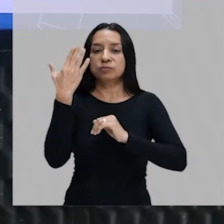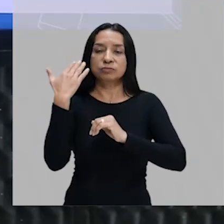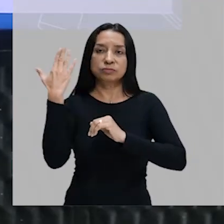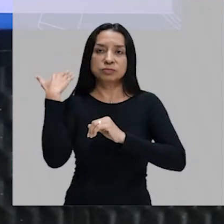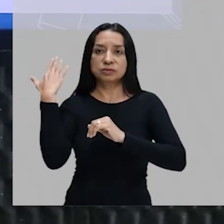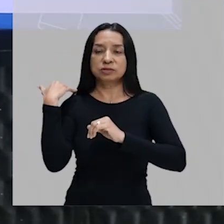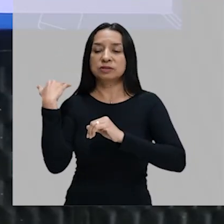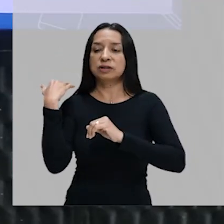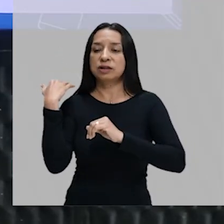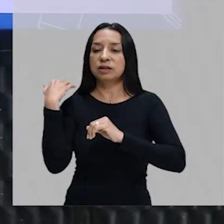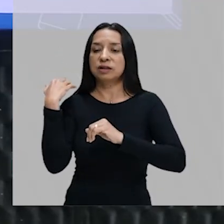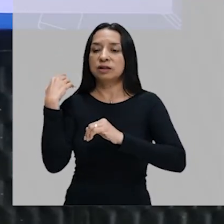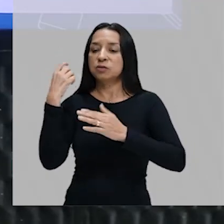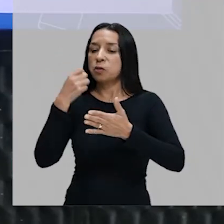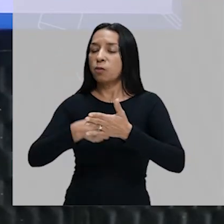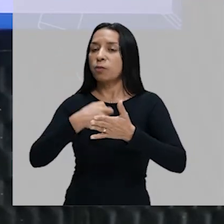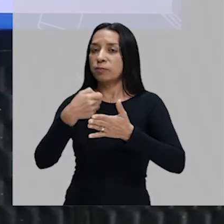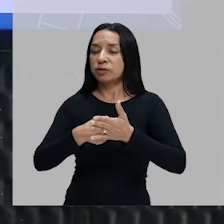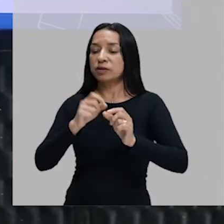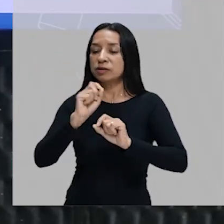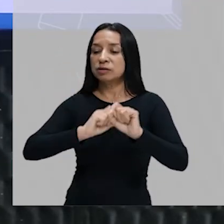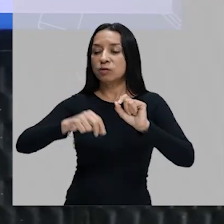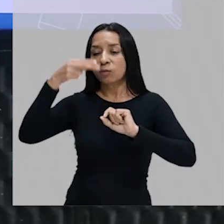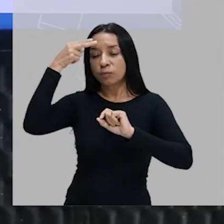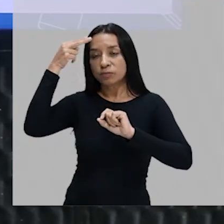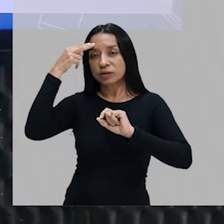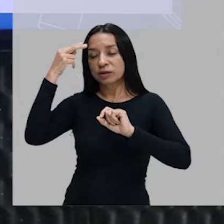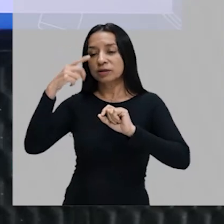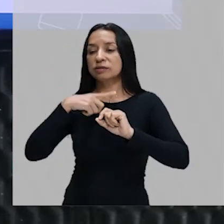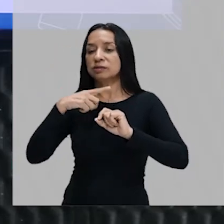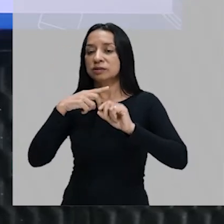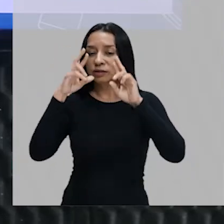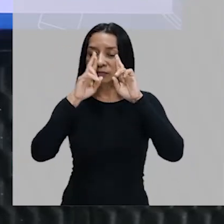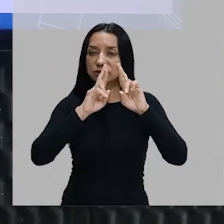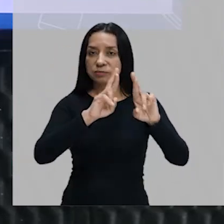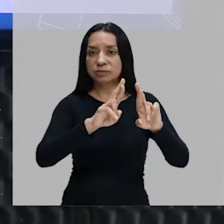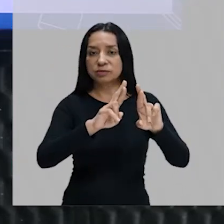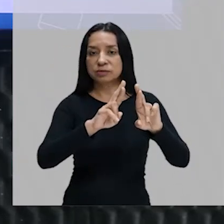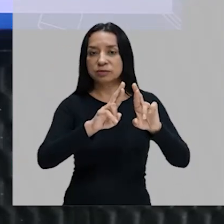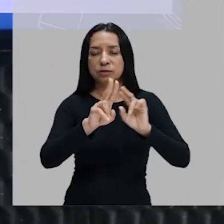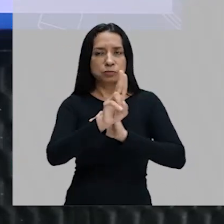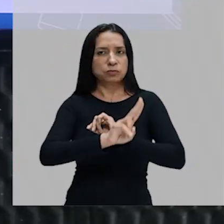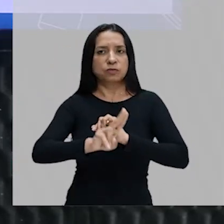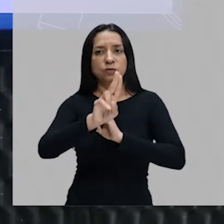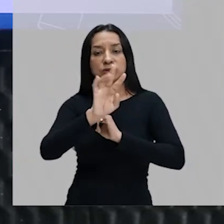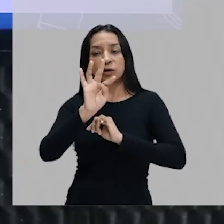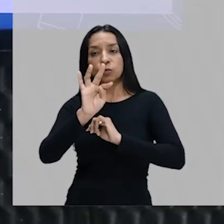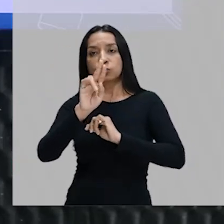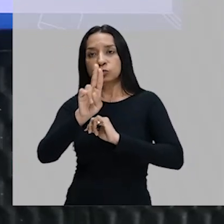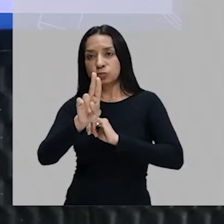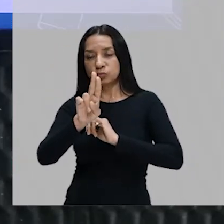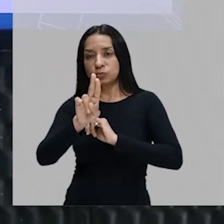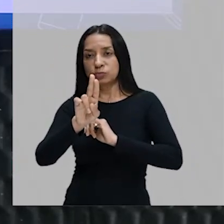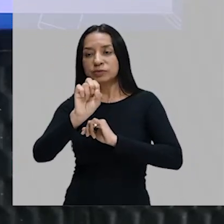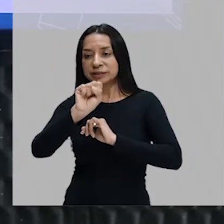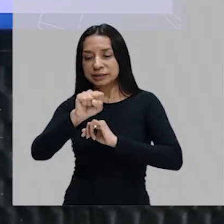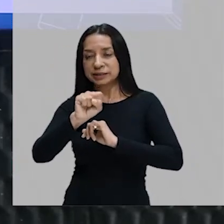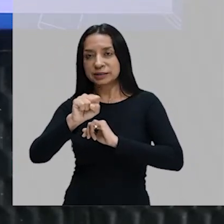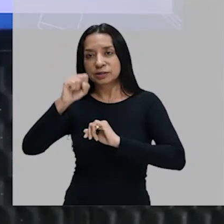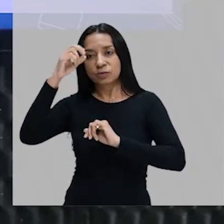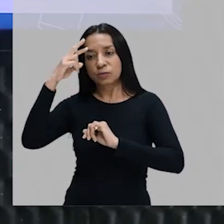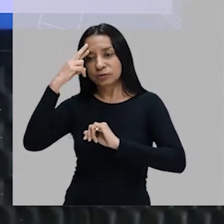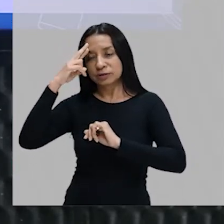dele, impõe que eu, como neta, tenha respeito. Então, eu não vou usar o tu, né? Eu vou usar o senhor, né? E